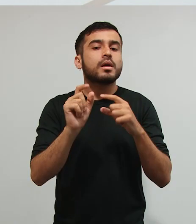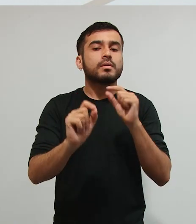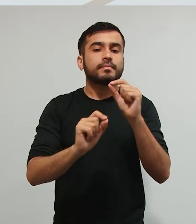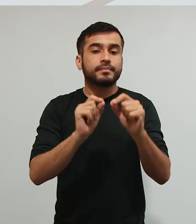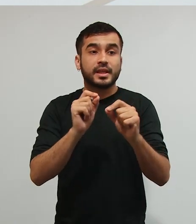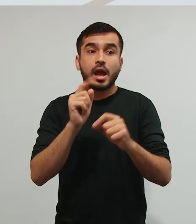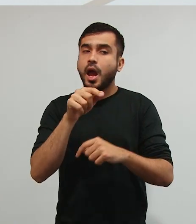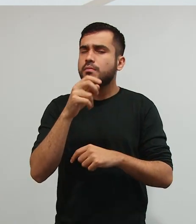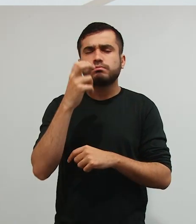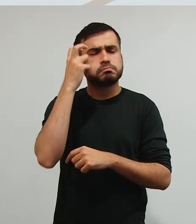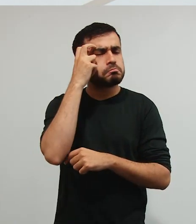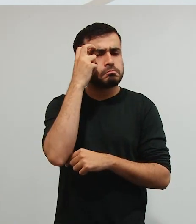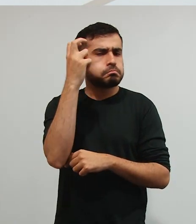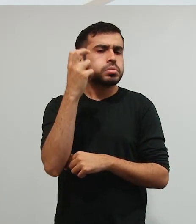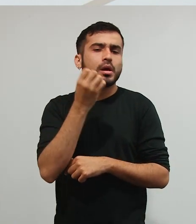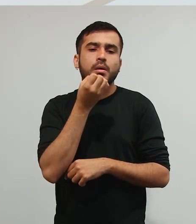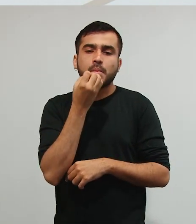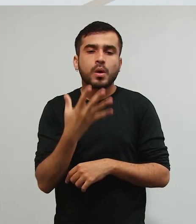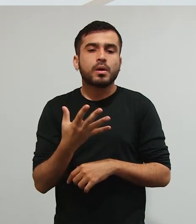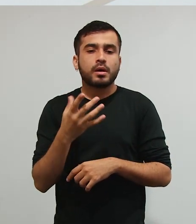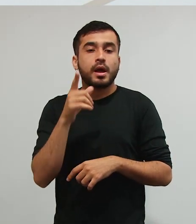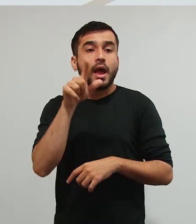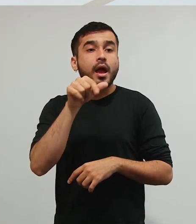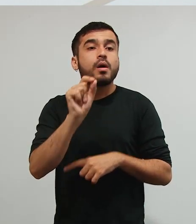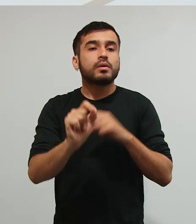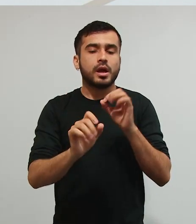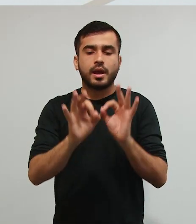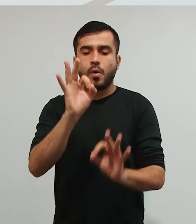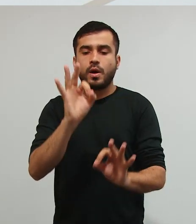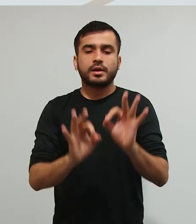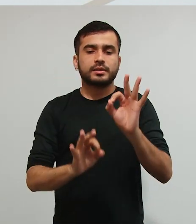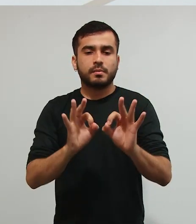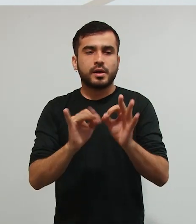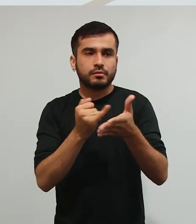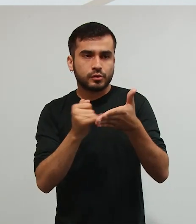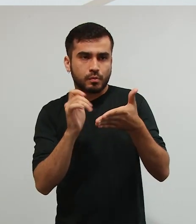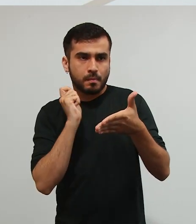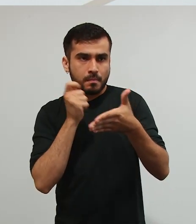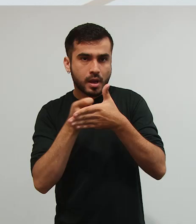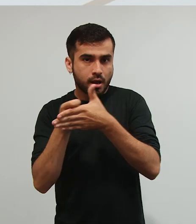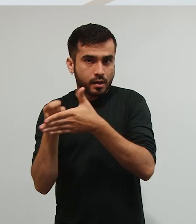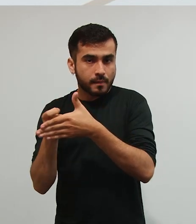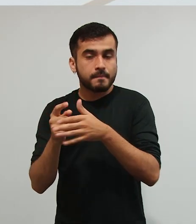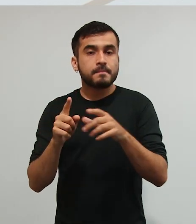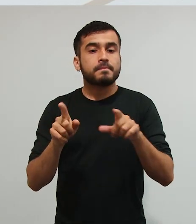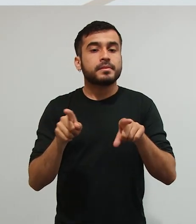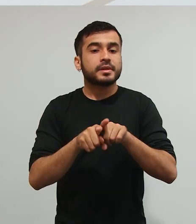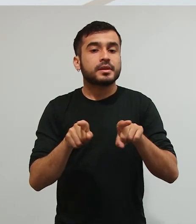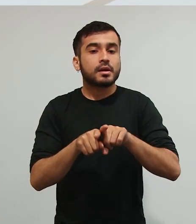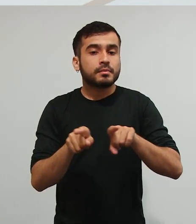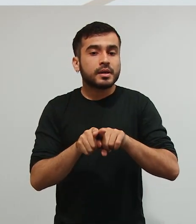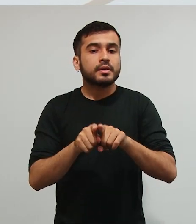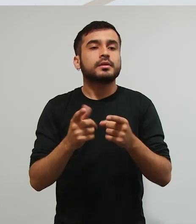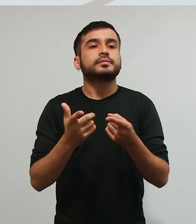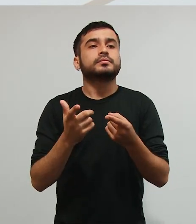uma sacada genial, que se chama planejamento tributário, e o segundo são algumas